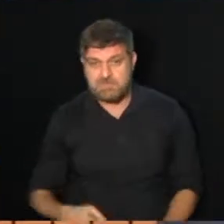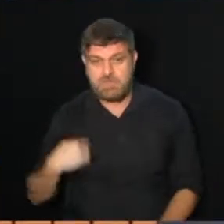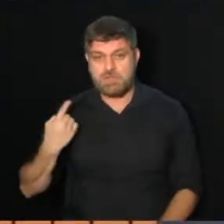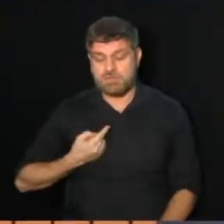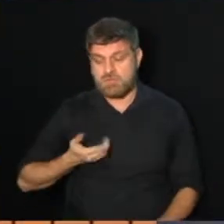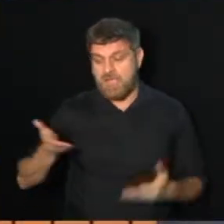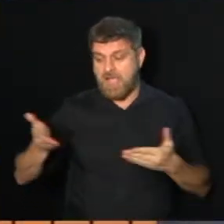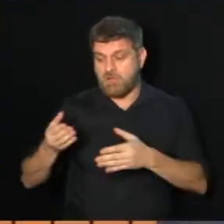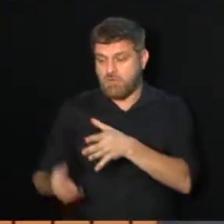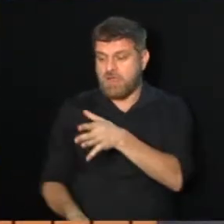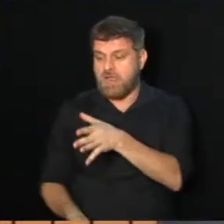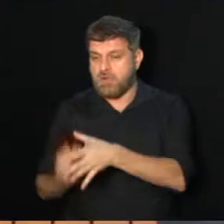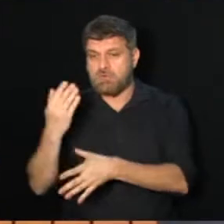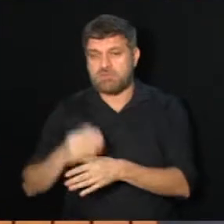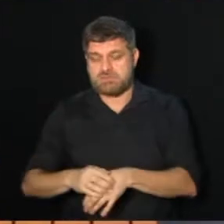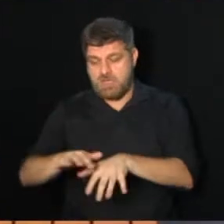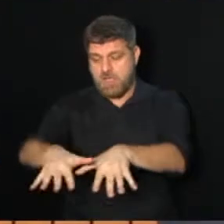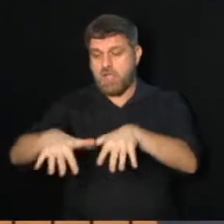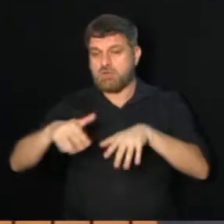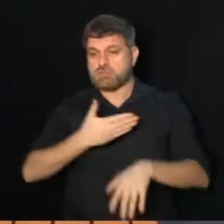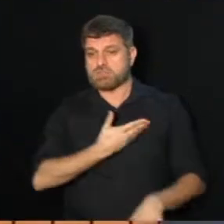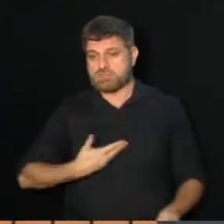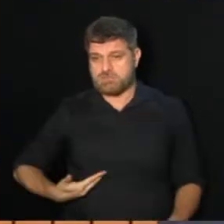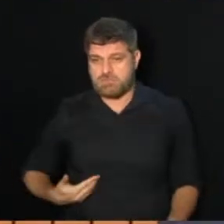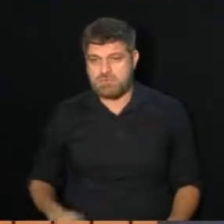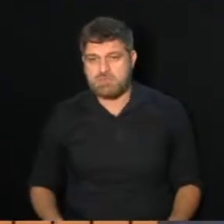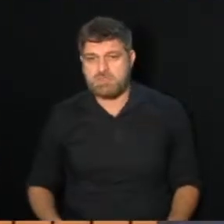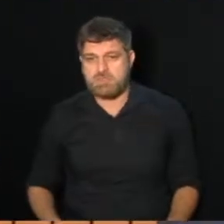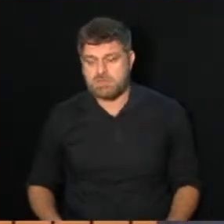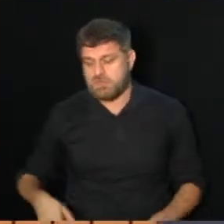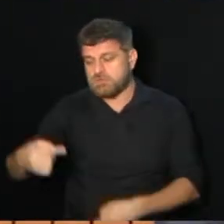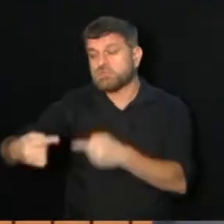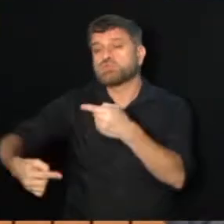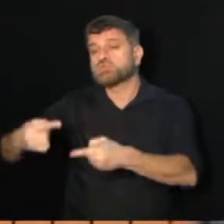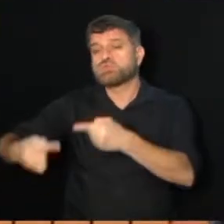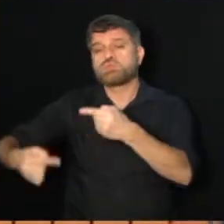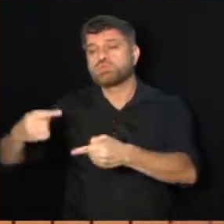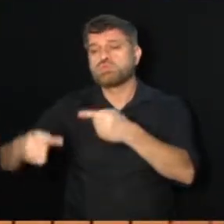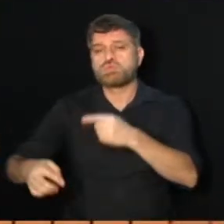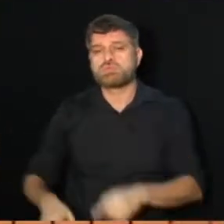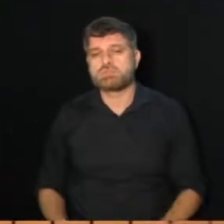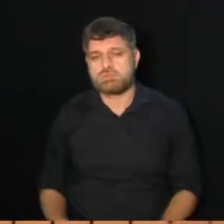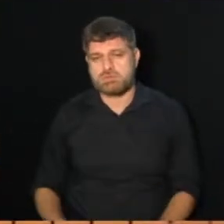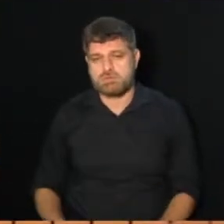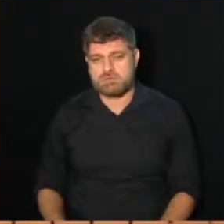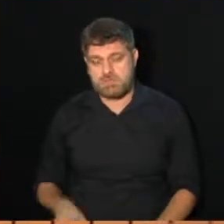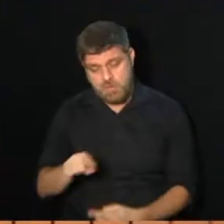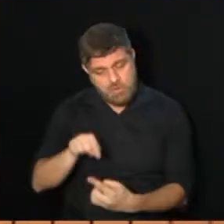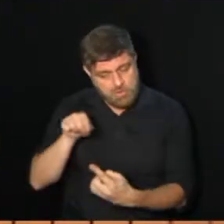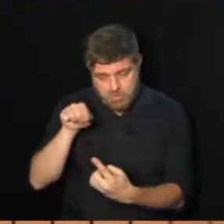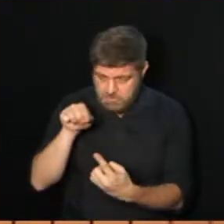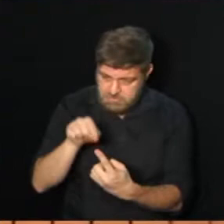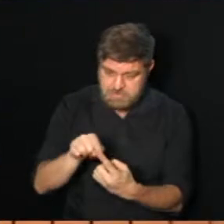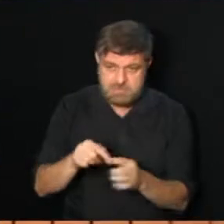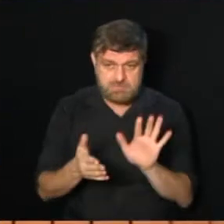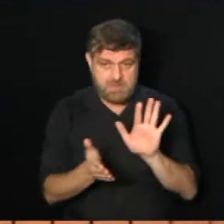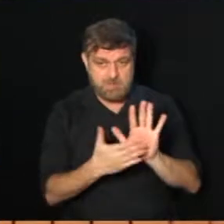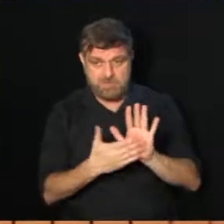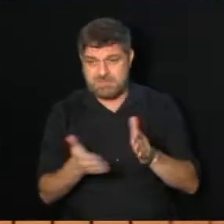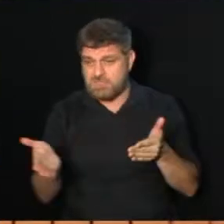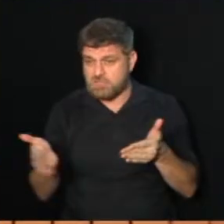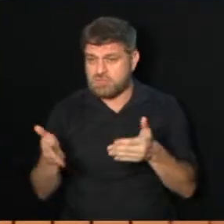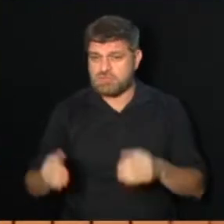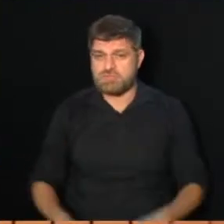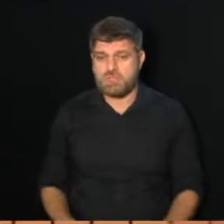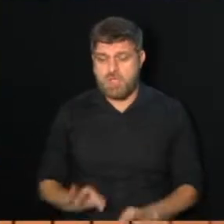realiza, nesse momento, uma audiência pública para que possamos discutir, e esse foi o objetivo do propósito da audiência,